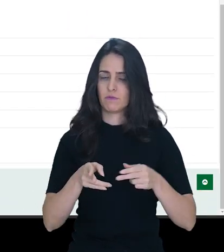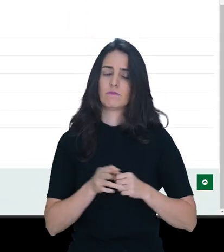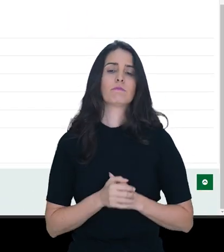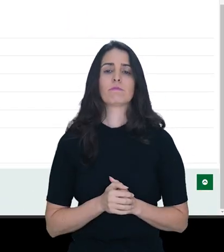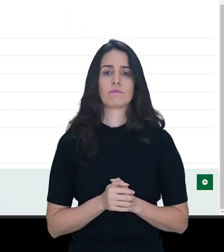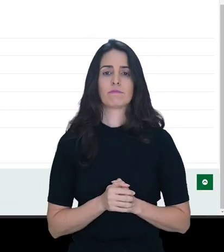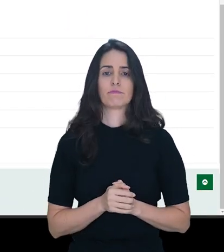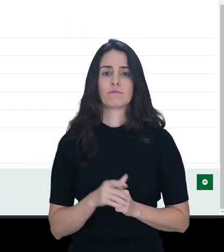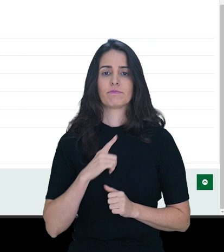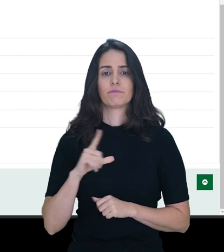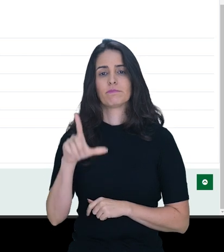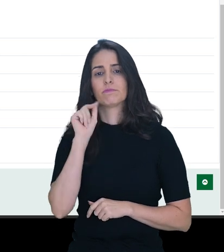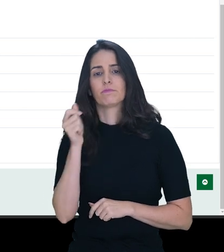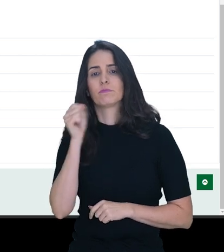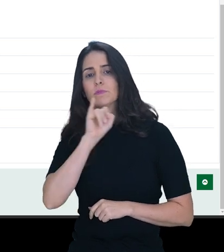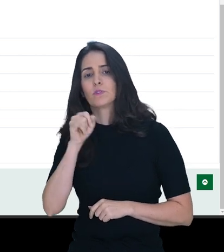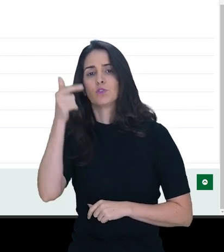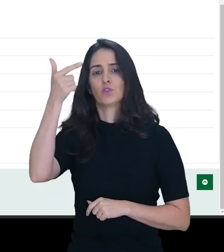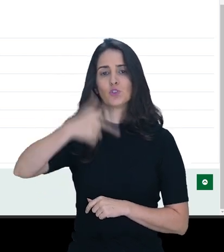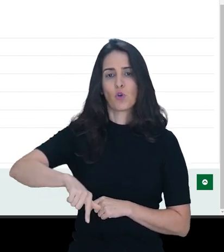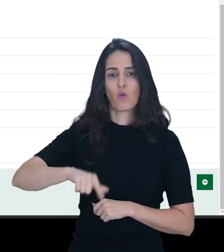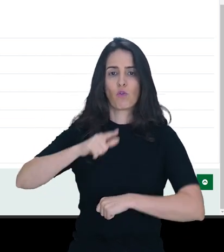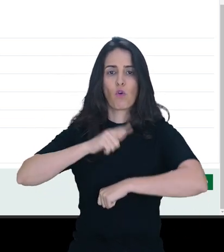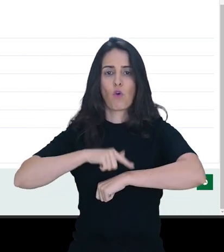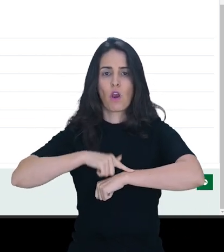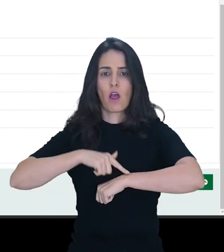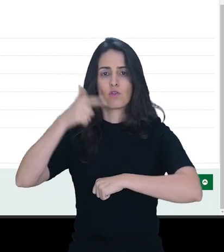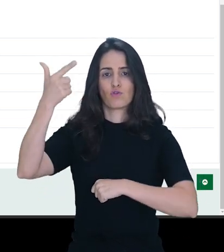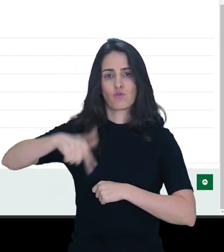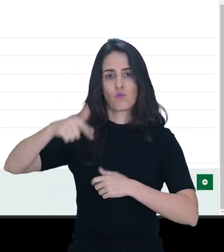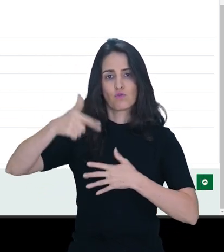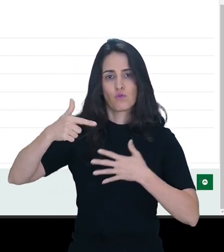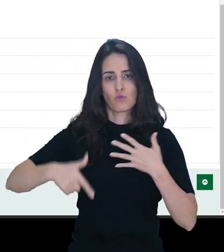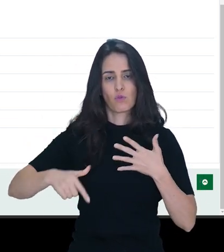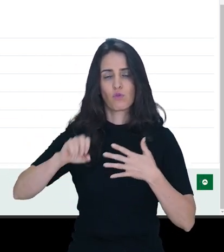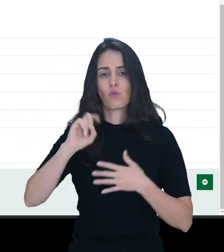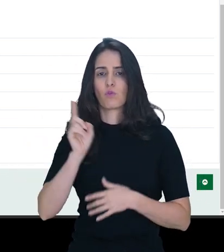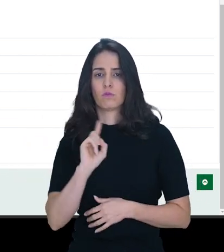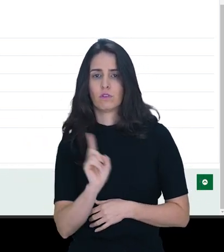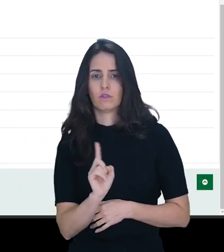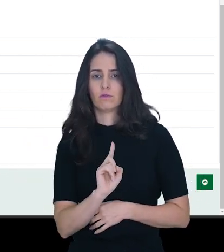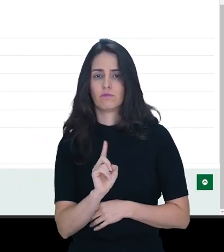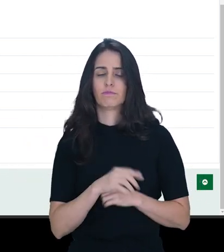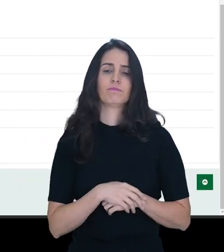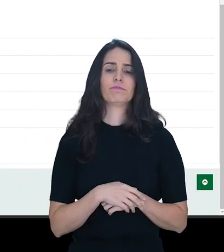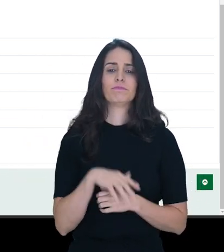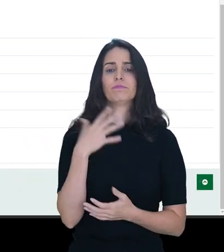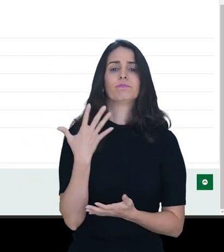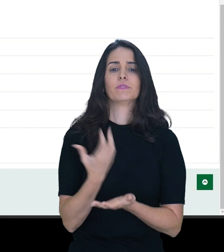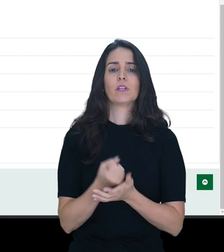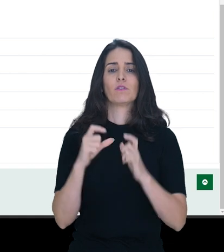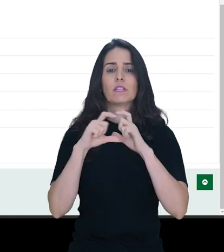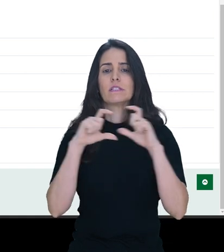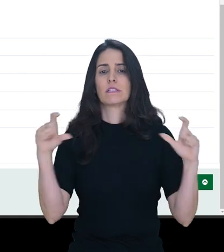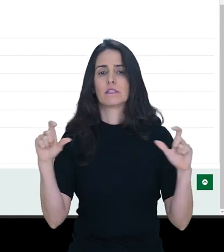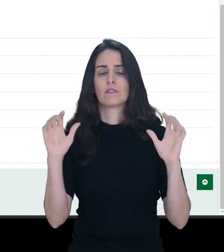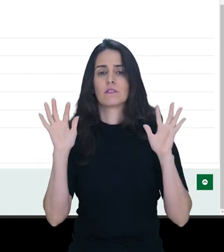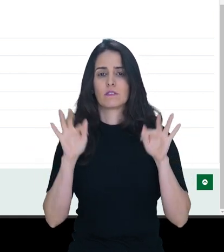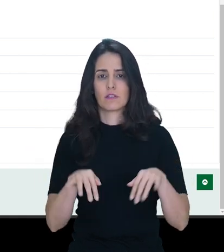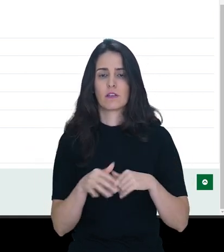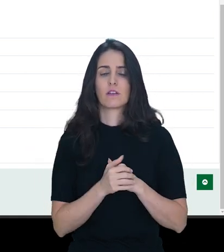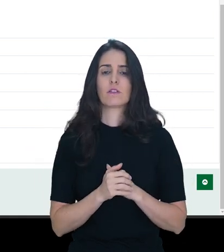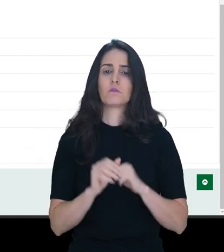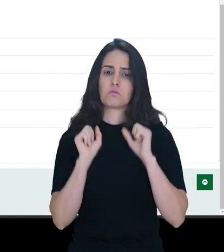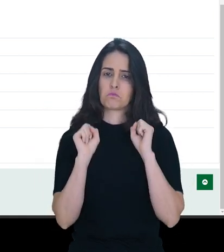escolher se eu quero repetir esses horários ou não aqui em salvar as sessões encerradas